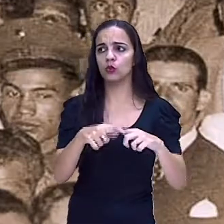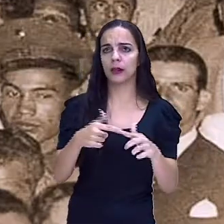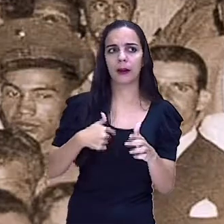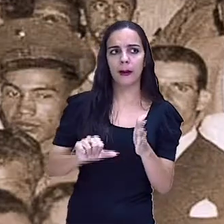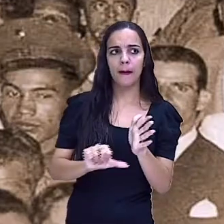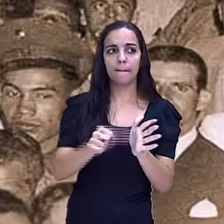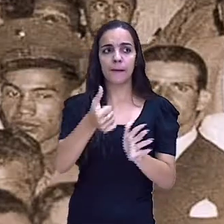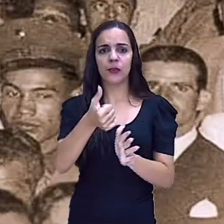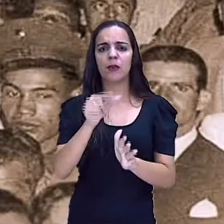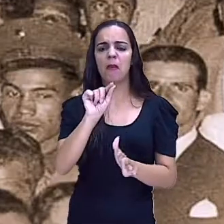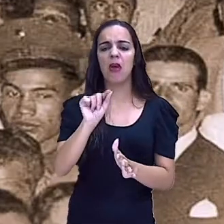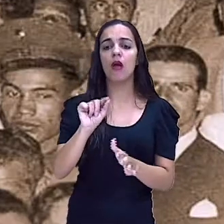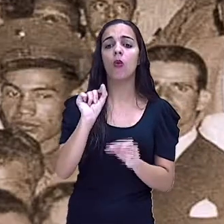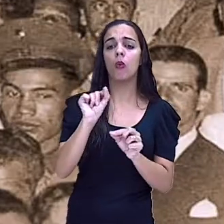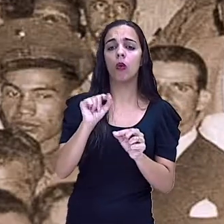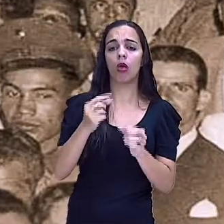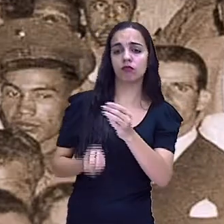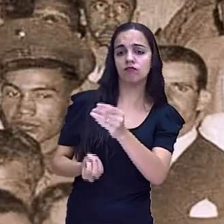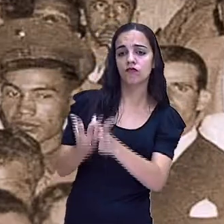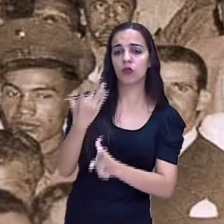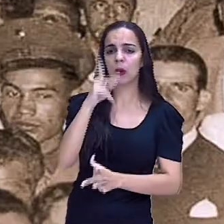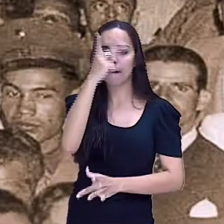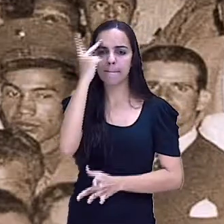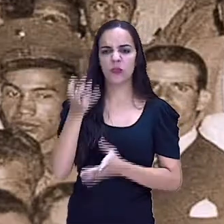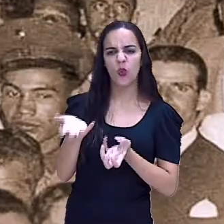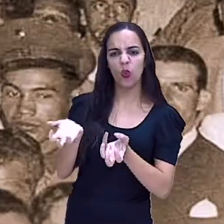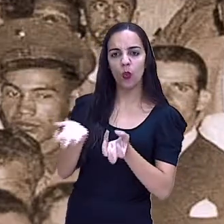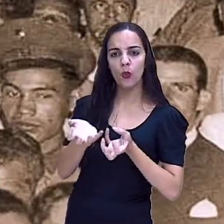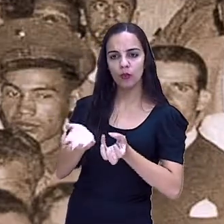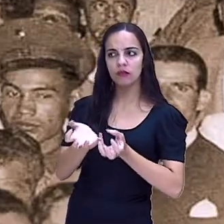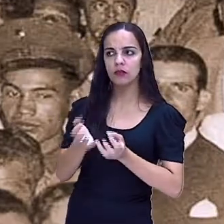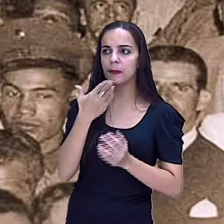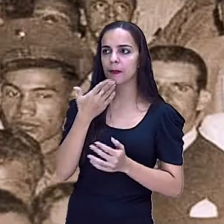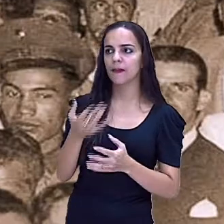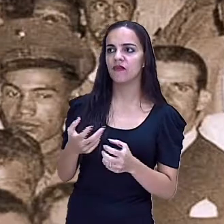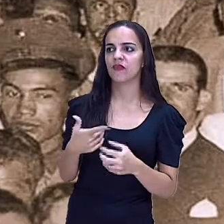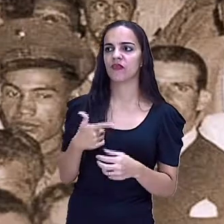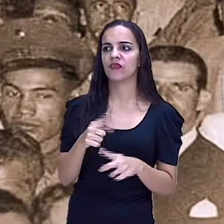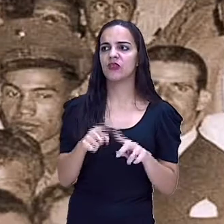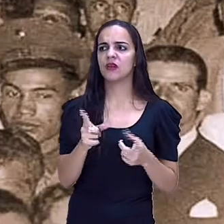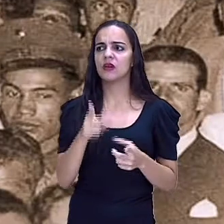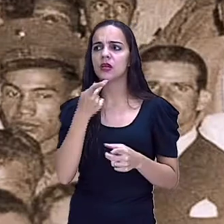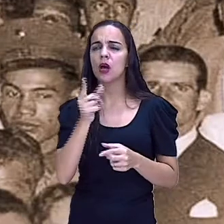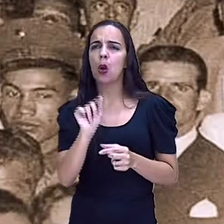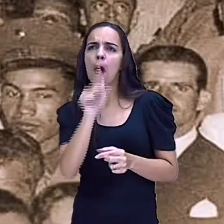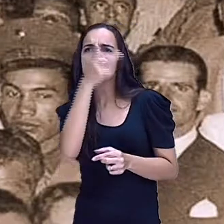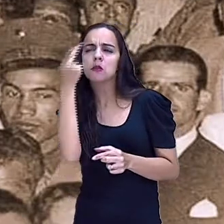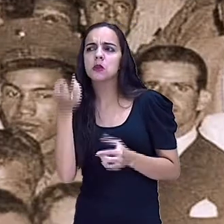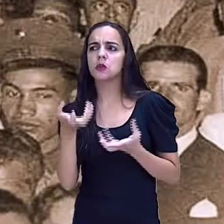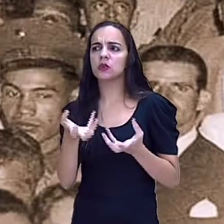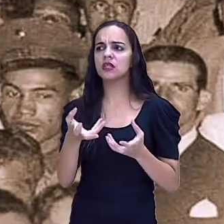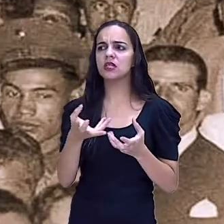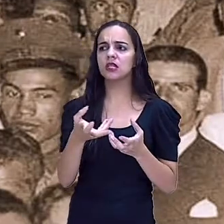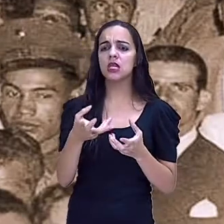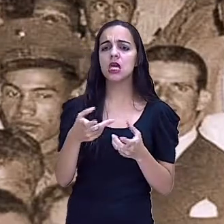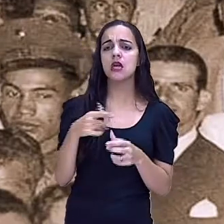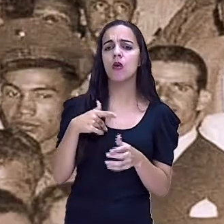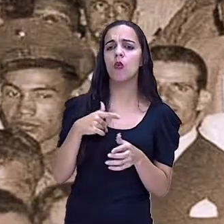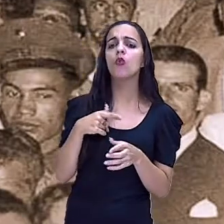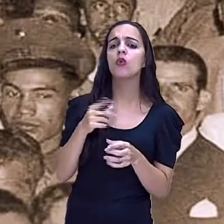o queremismo, um movimento que reivindicava a democratização do